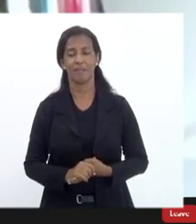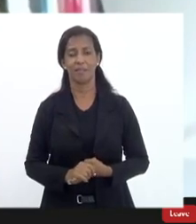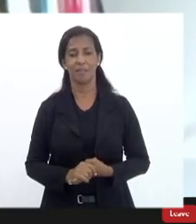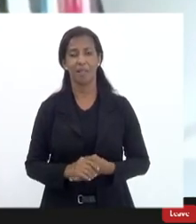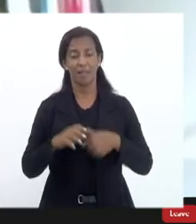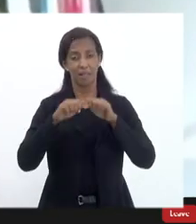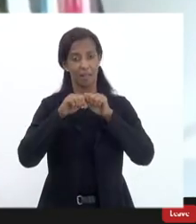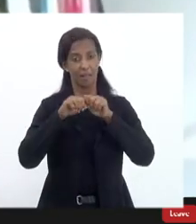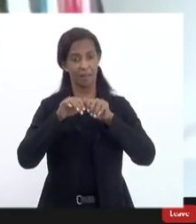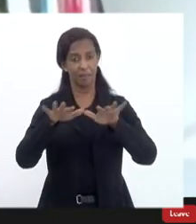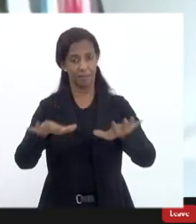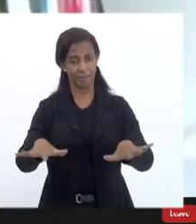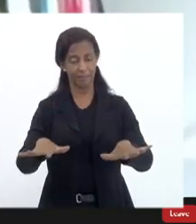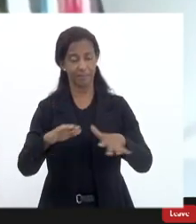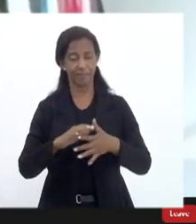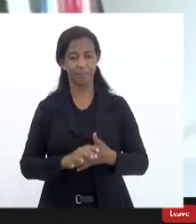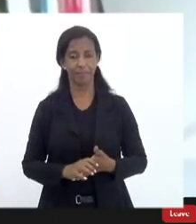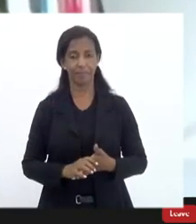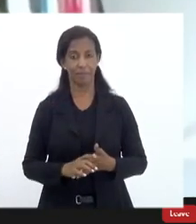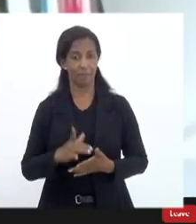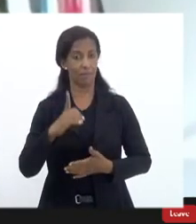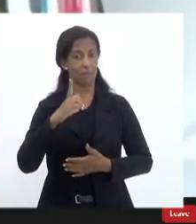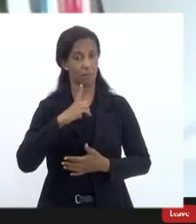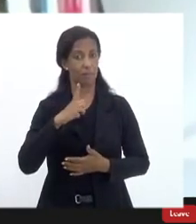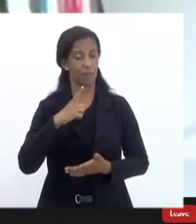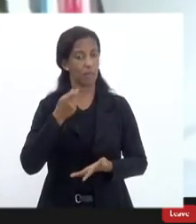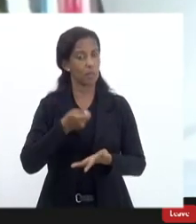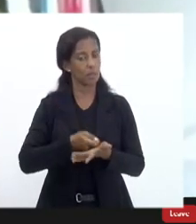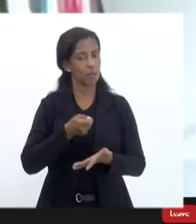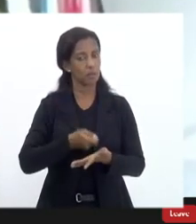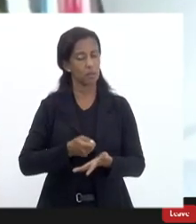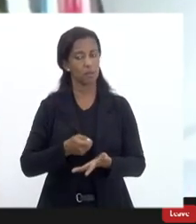a pandemia ela exige